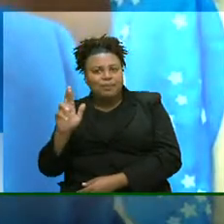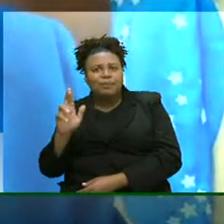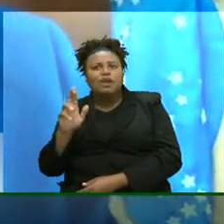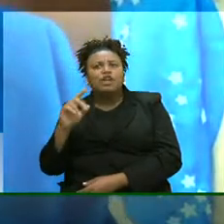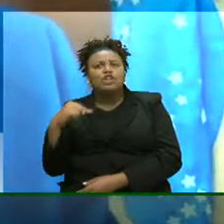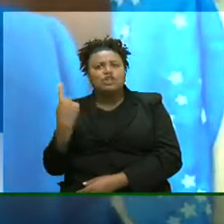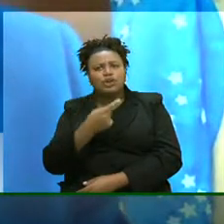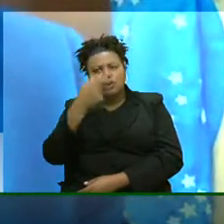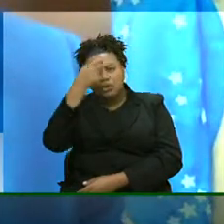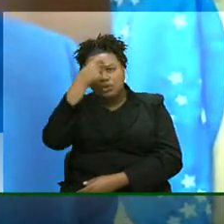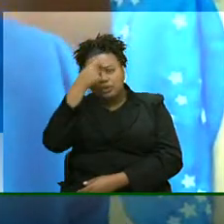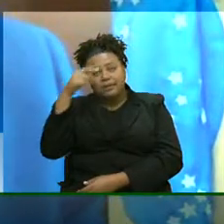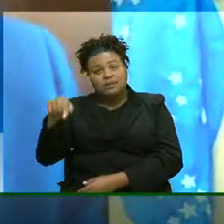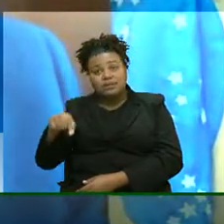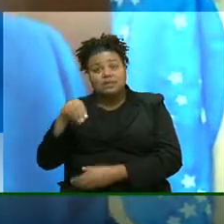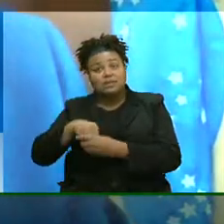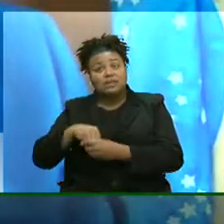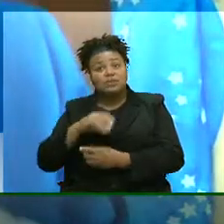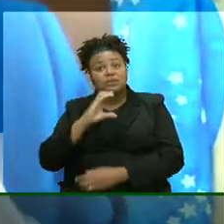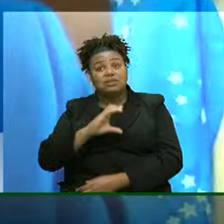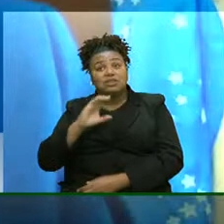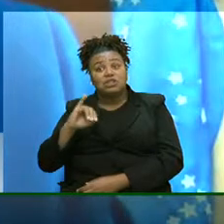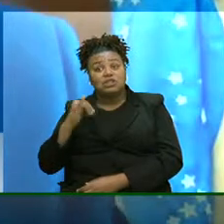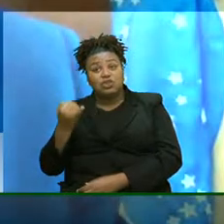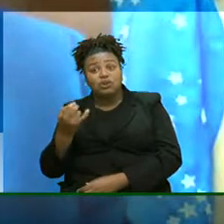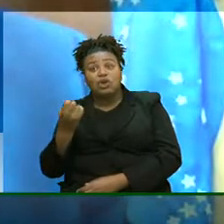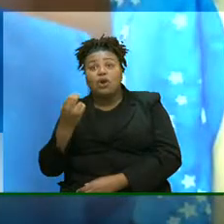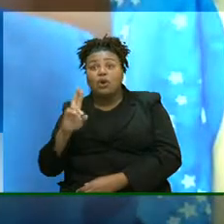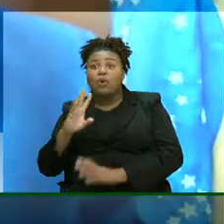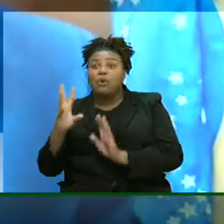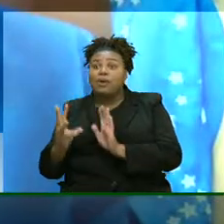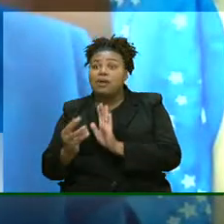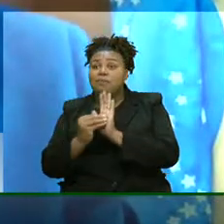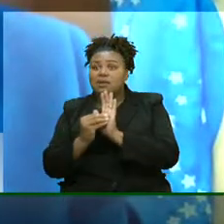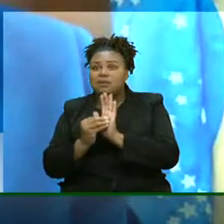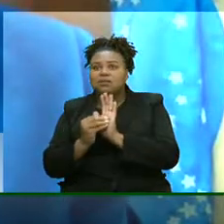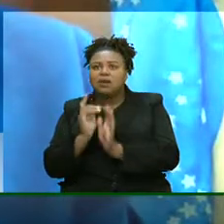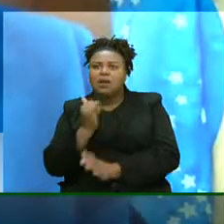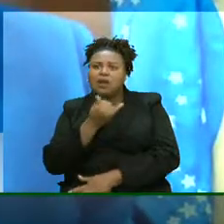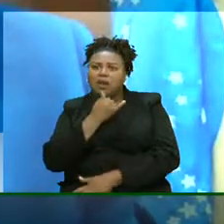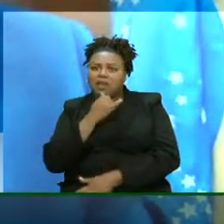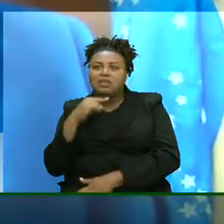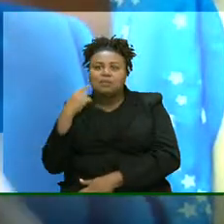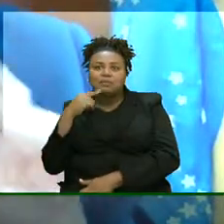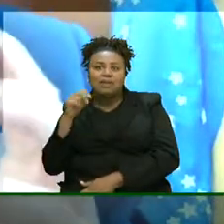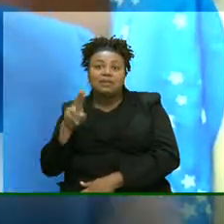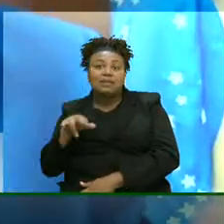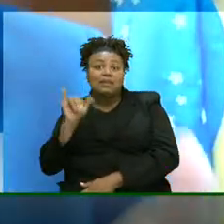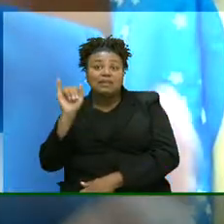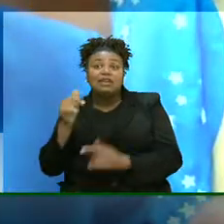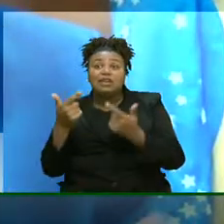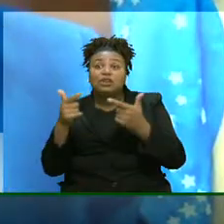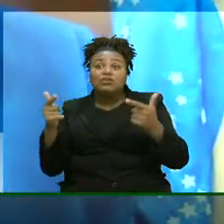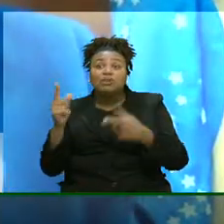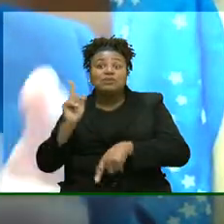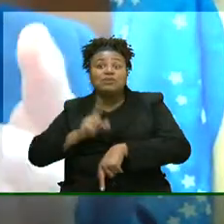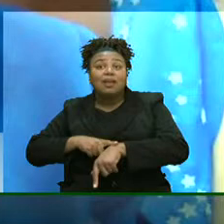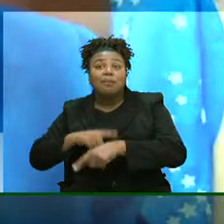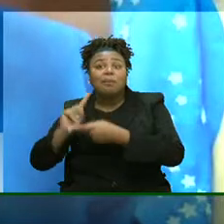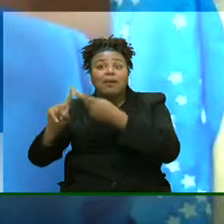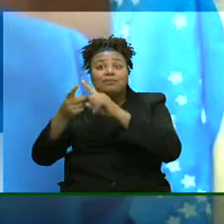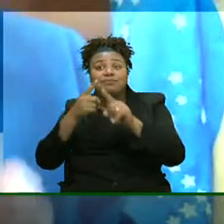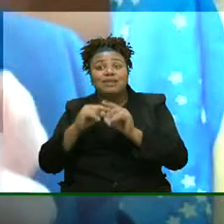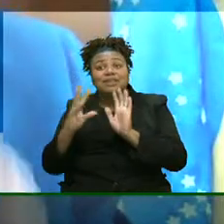temos consciência de que a tramitação na CCJ, ou agora via emenda, e só lastimo até, deputado Dani, que não tivemos tempo de construir